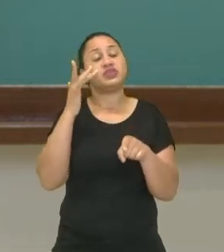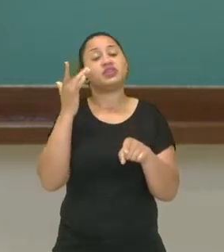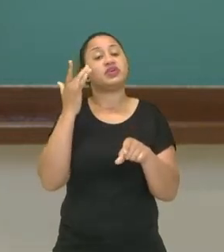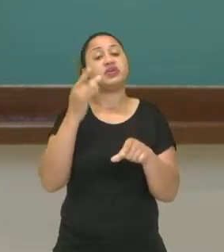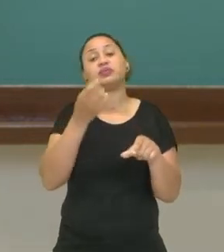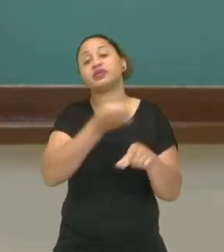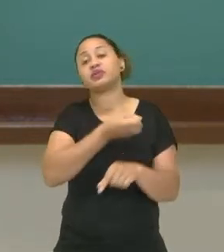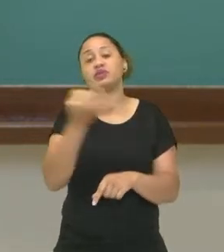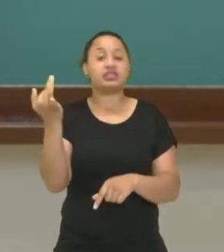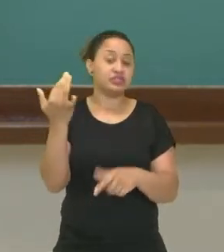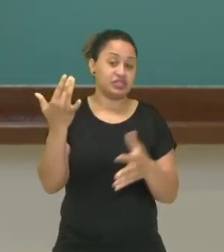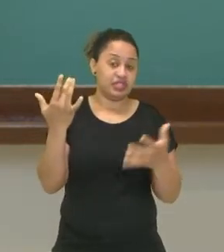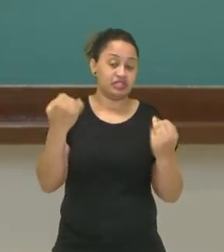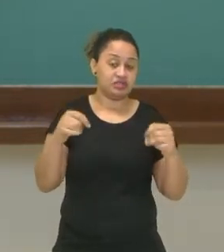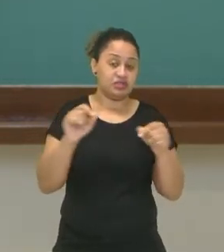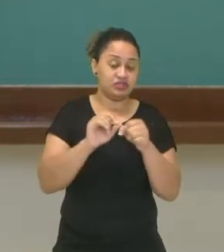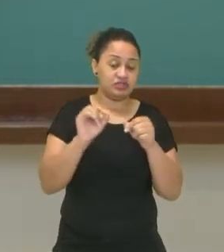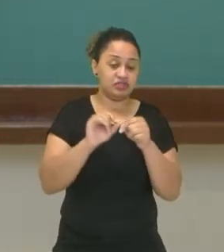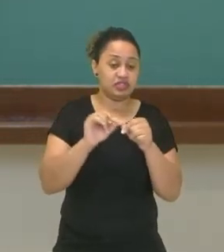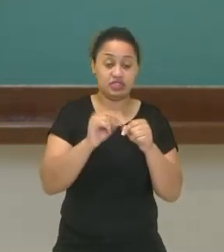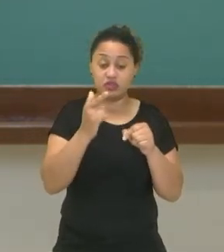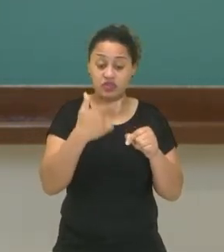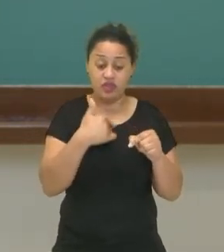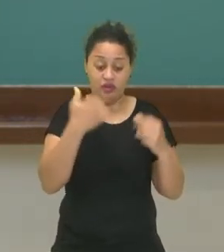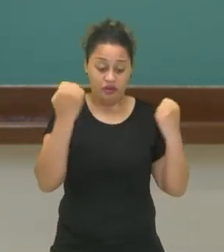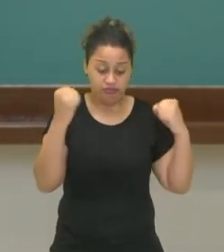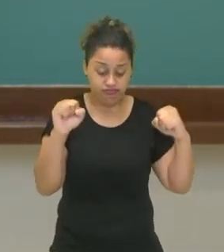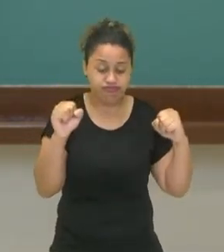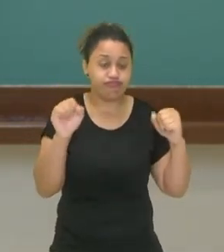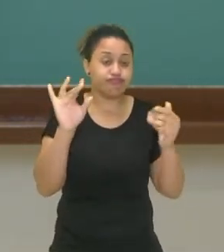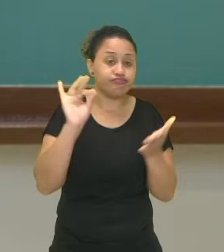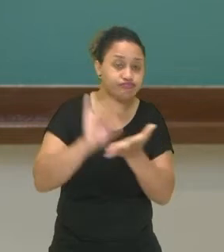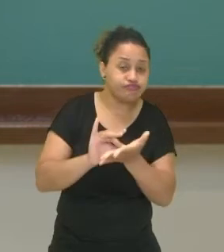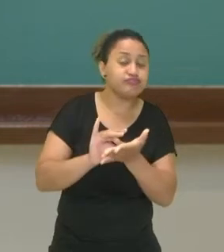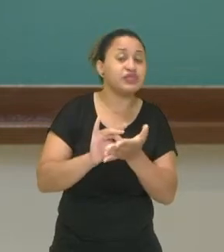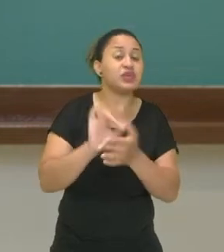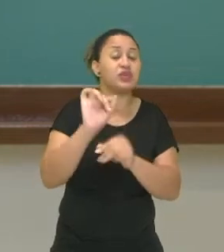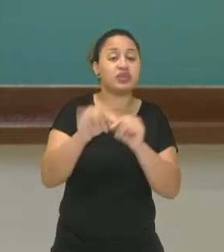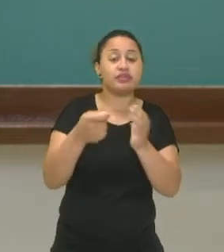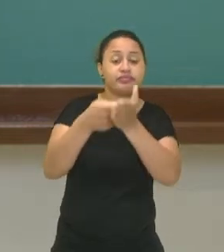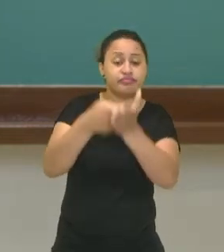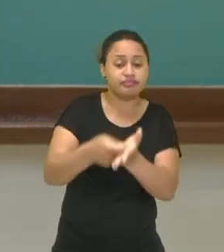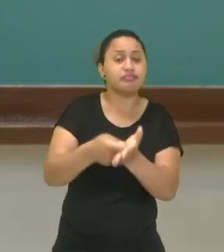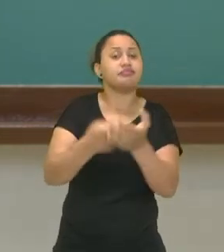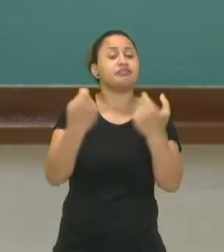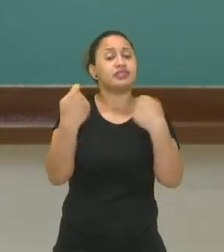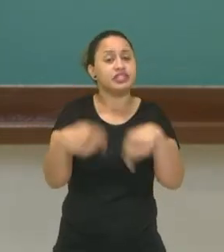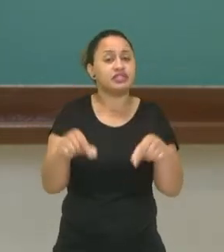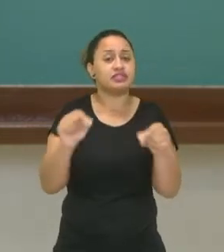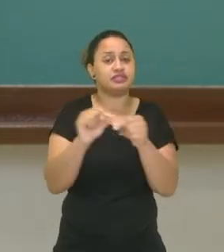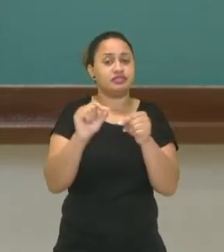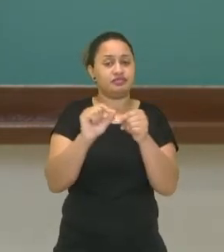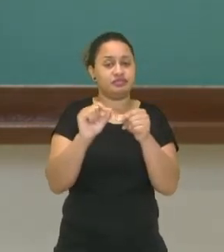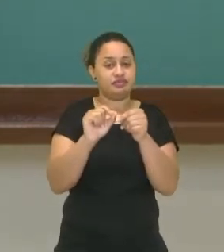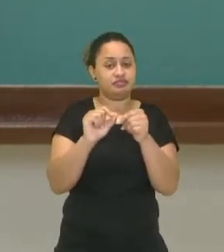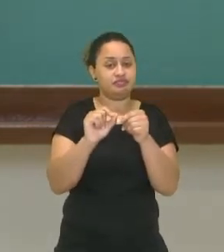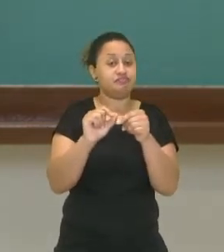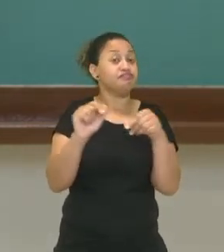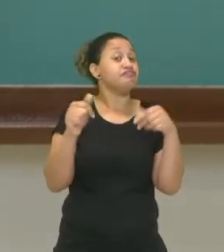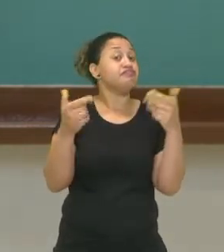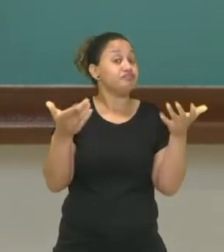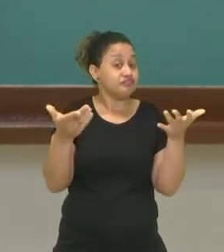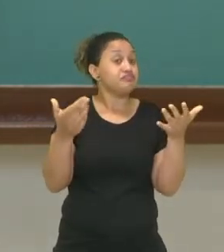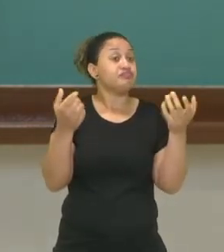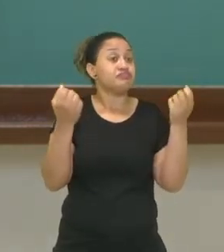quantidade de exercícios, eu não tenho um exercício que eu obrigatoriamente tenho que fazer. E